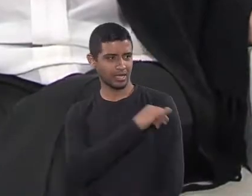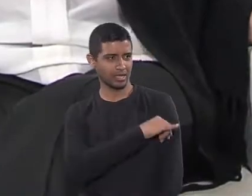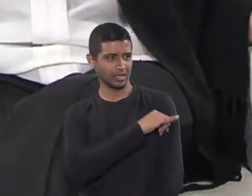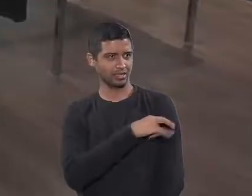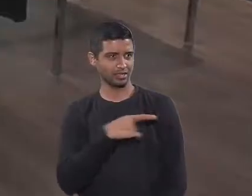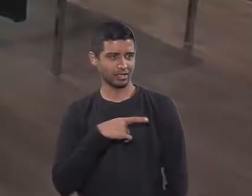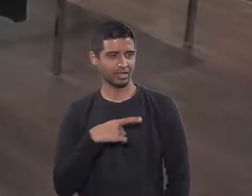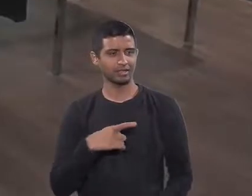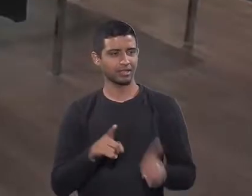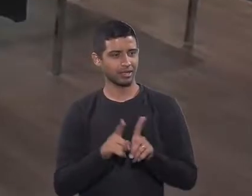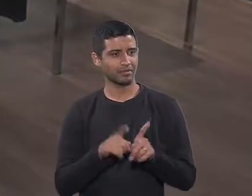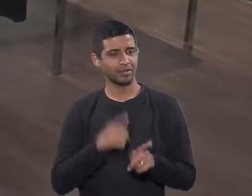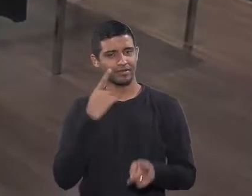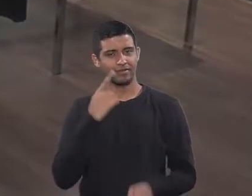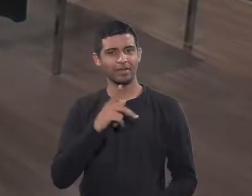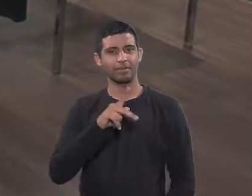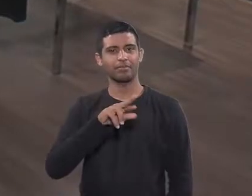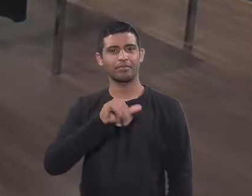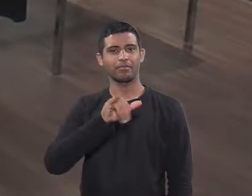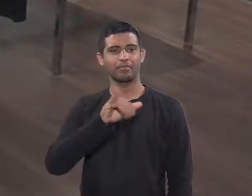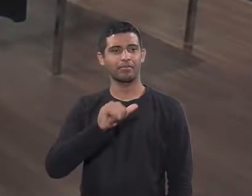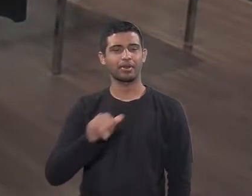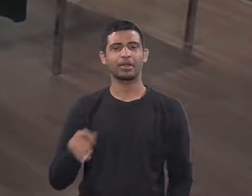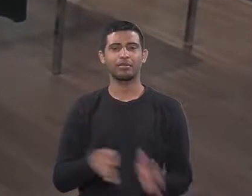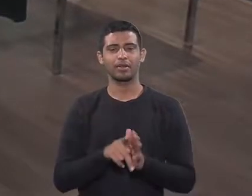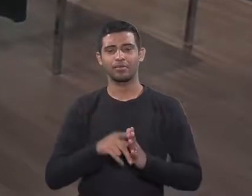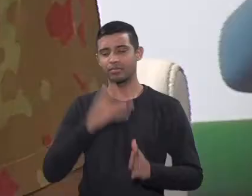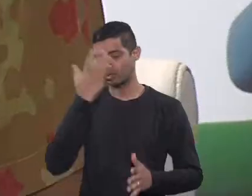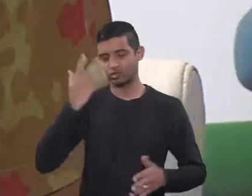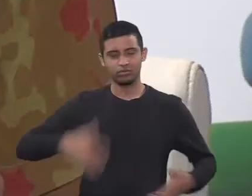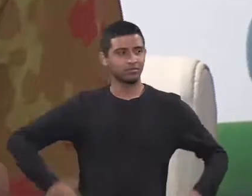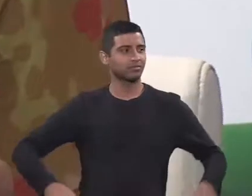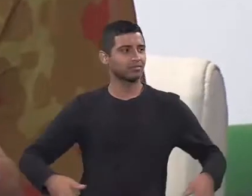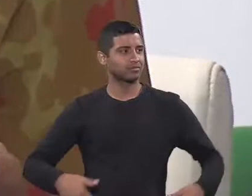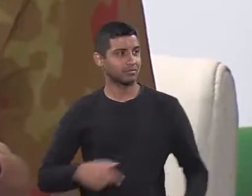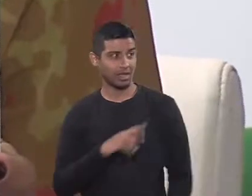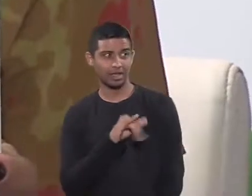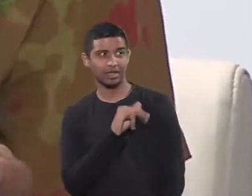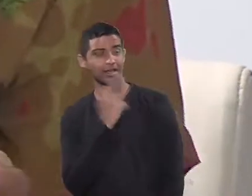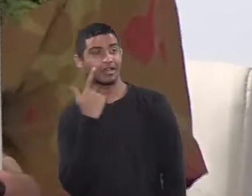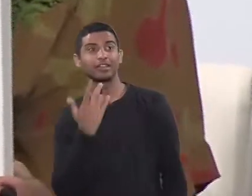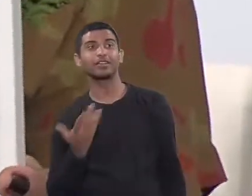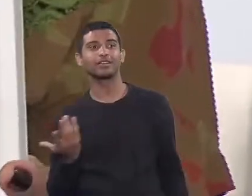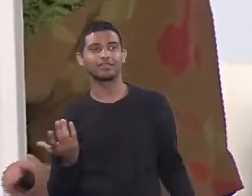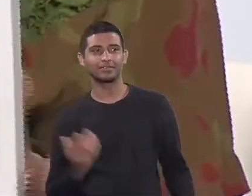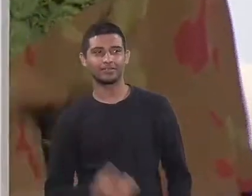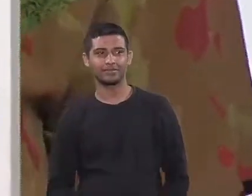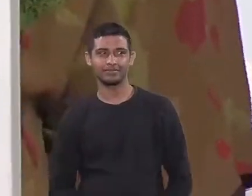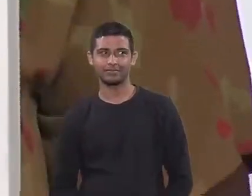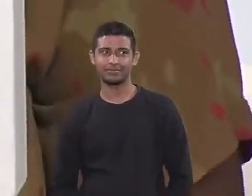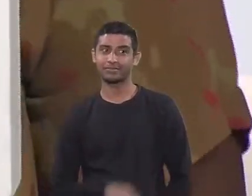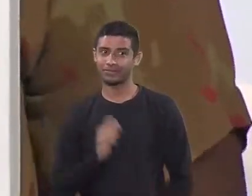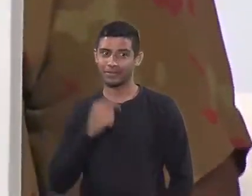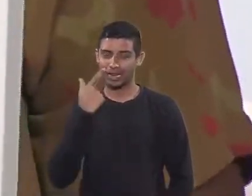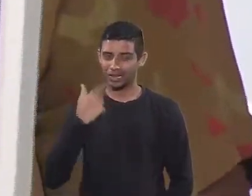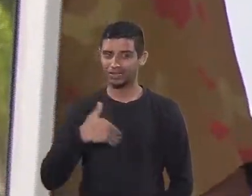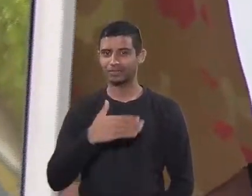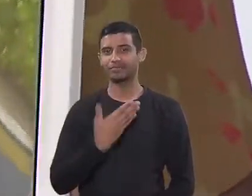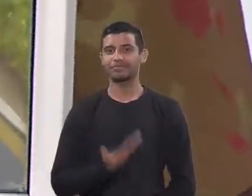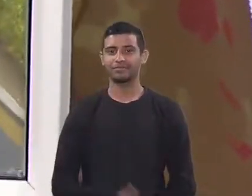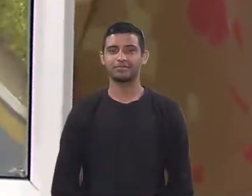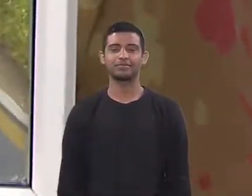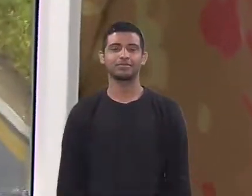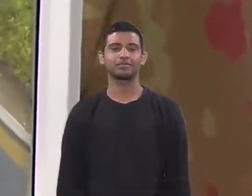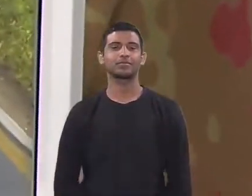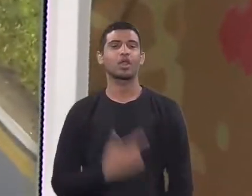no Rio esse programa Praia para Cadeirantes, e as pessoas conseguem. Aí, Rita. Ela... Esse próximo. Esse